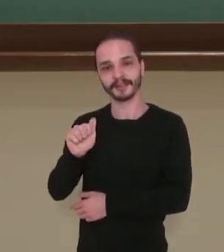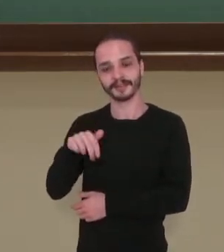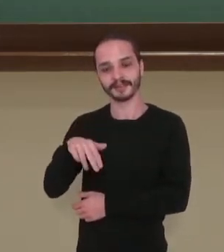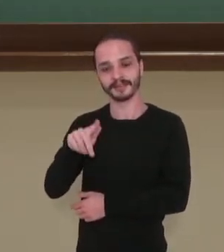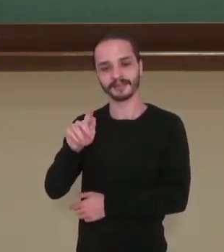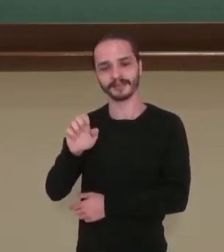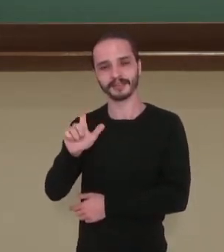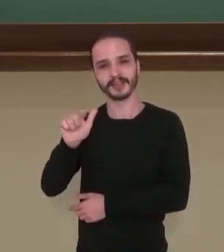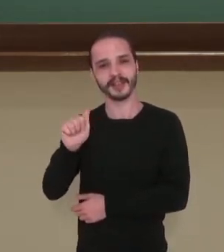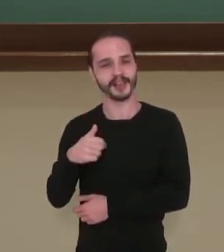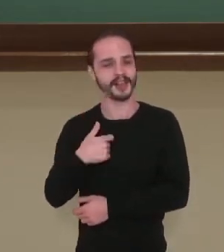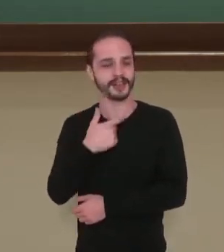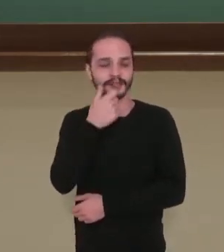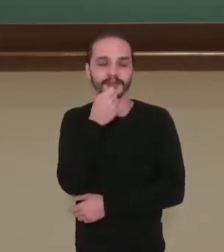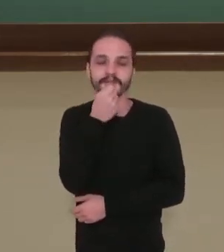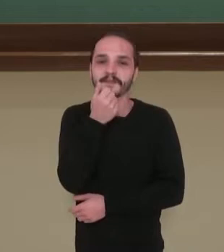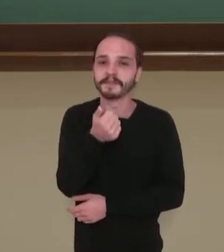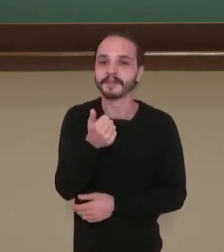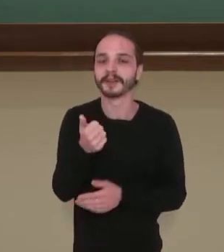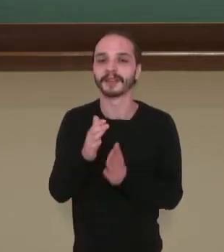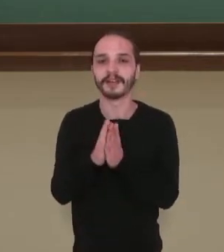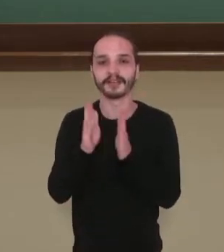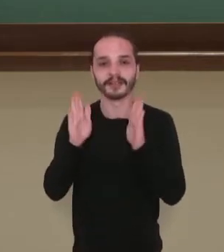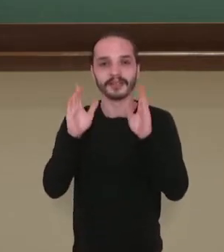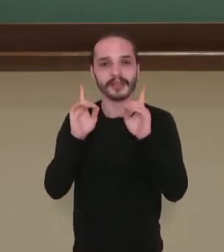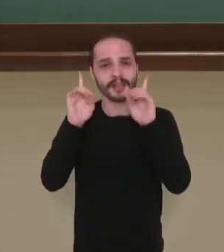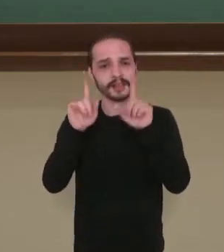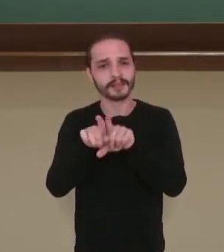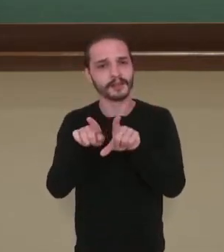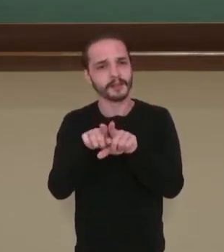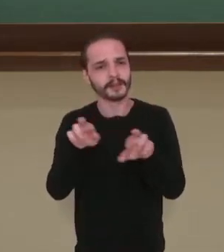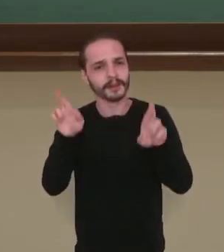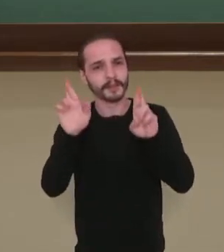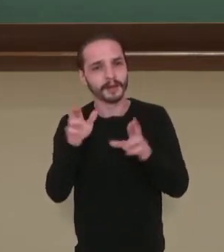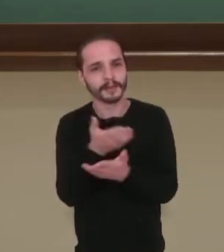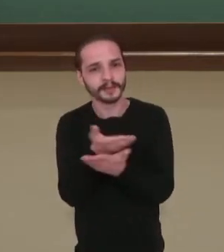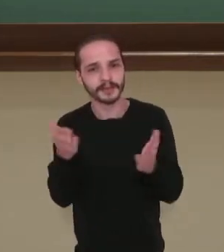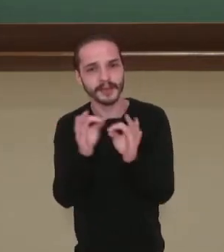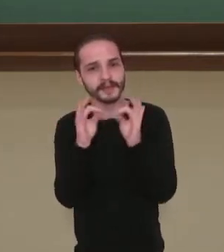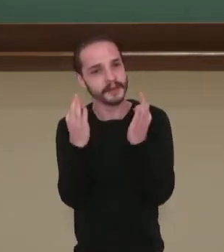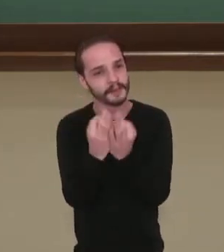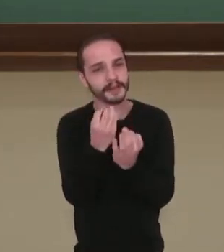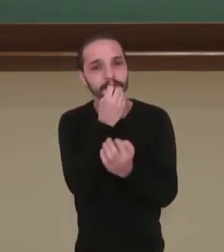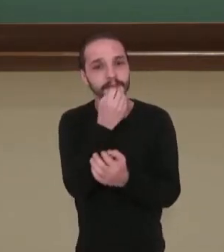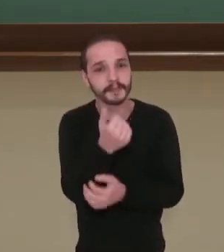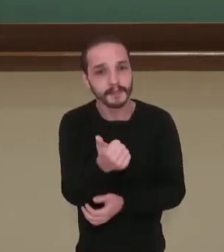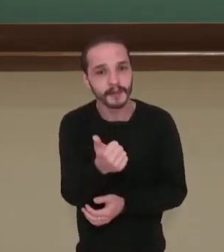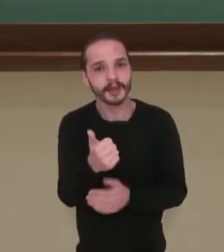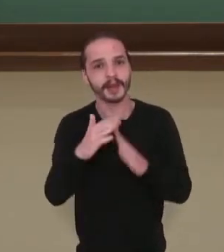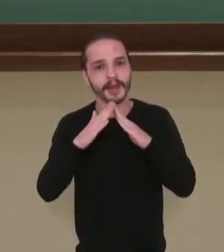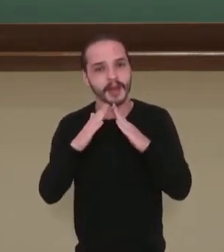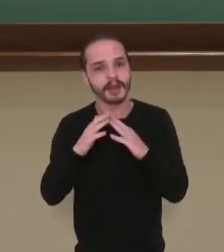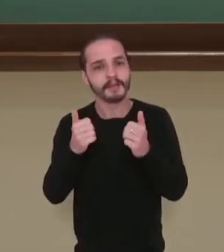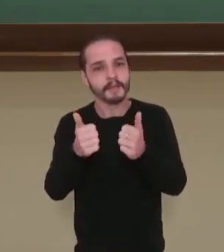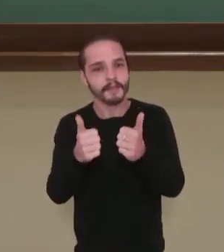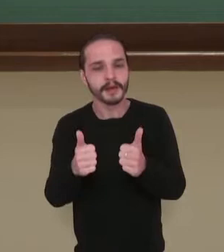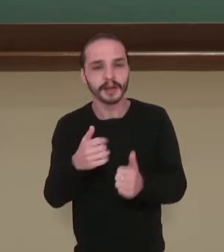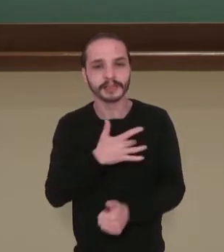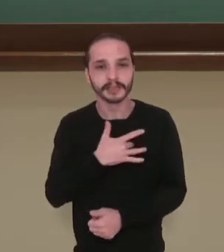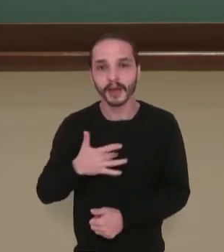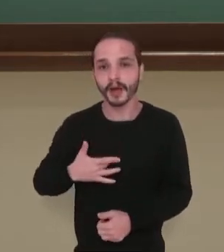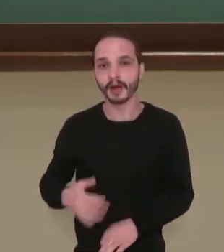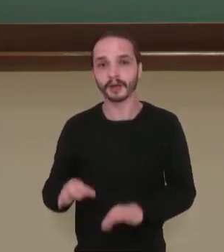de estar aqui contigo. Espero que você e a sua família estejam todos bem aí em casa, todos com muita saúde.